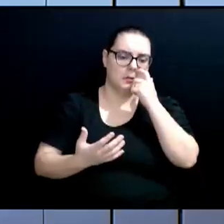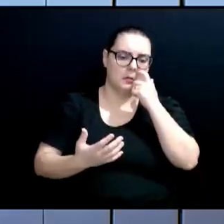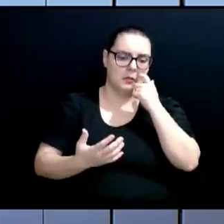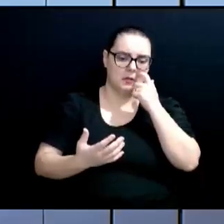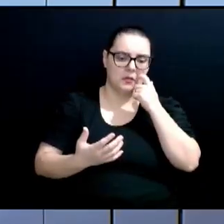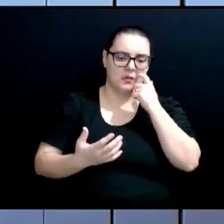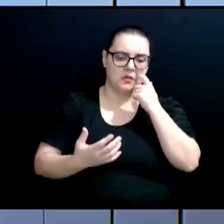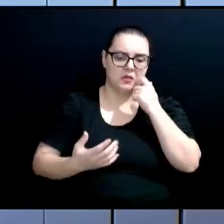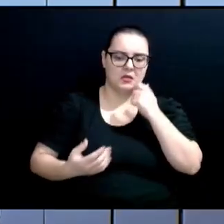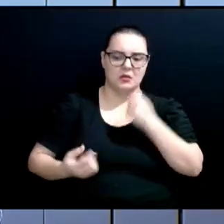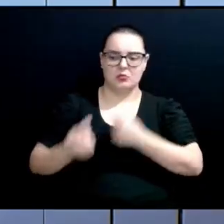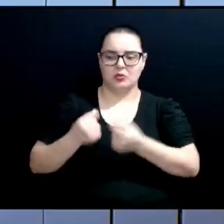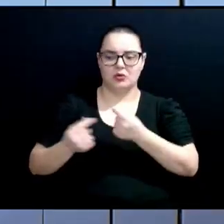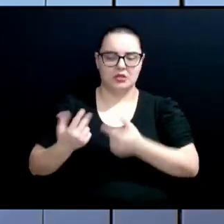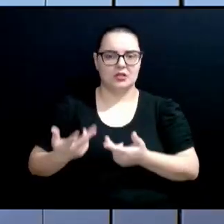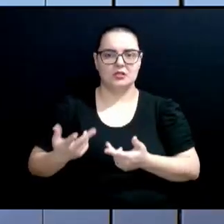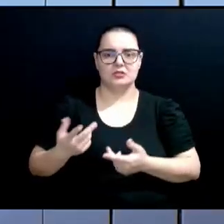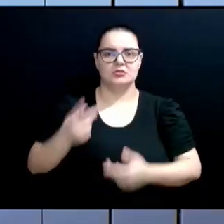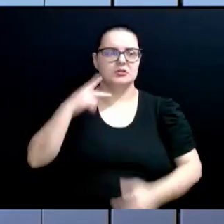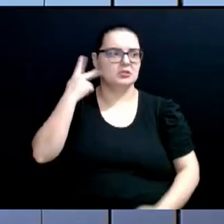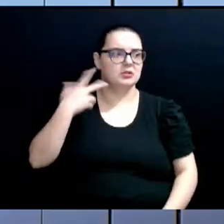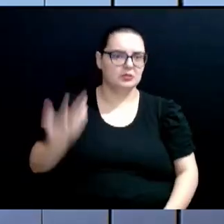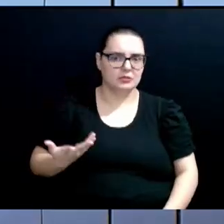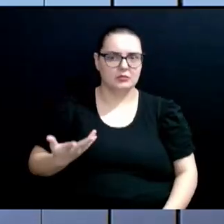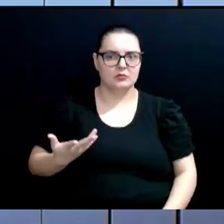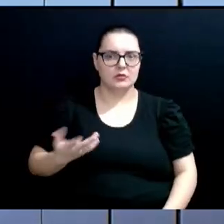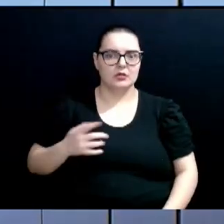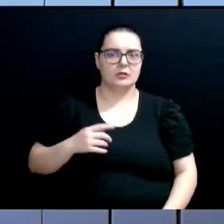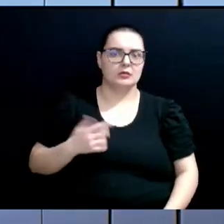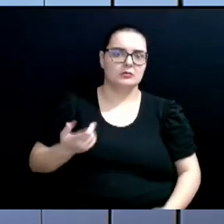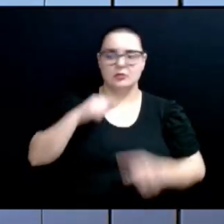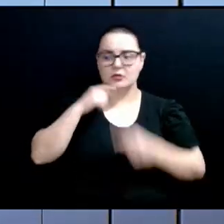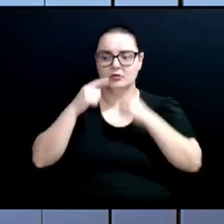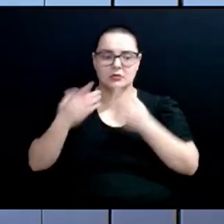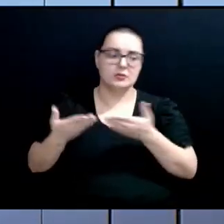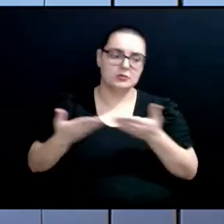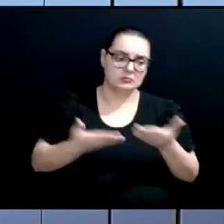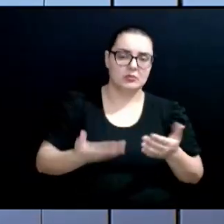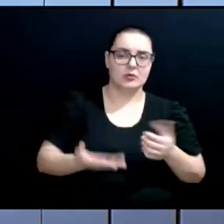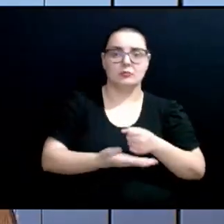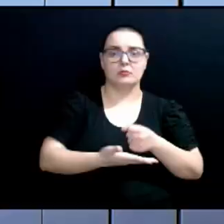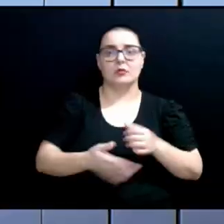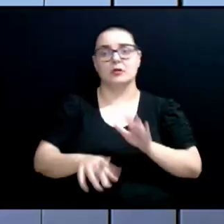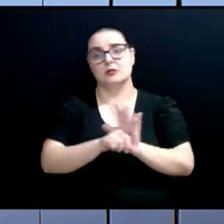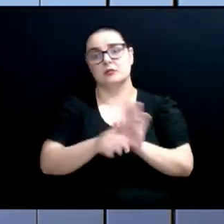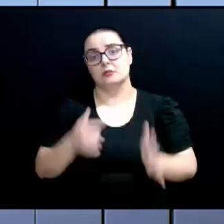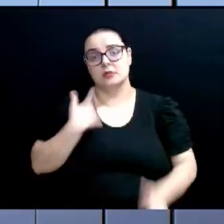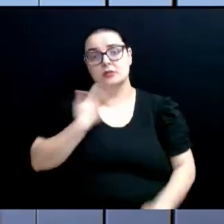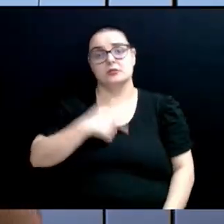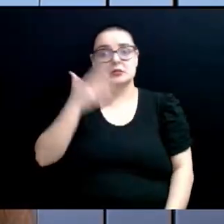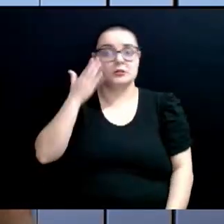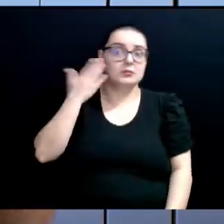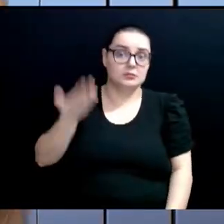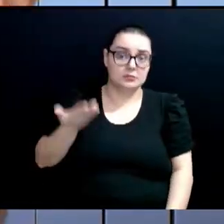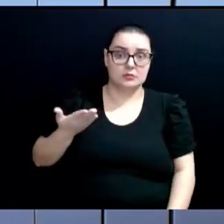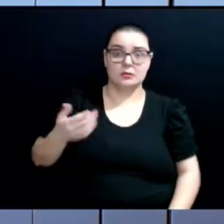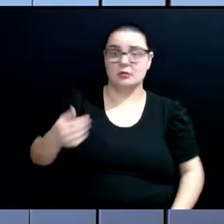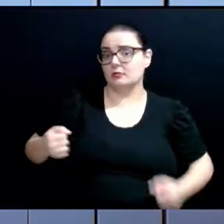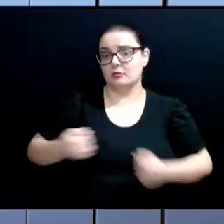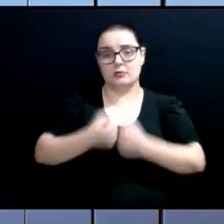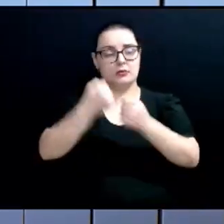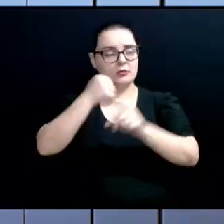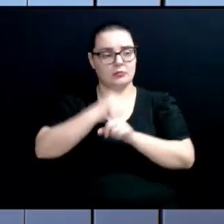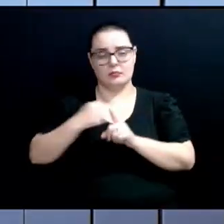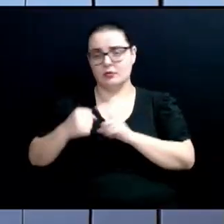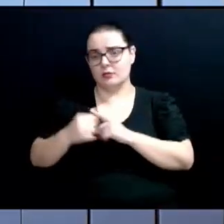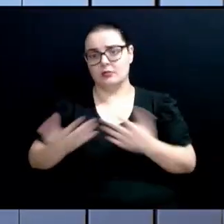decididas, com base na legislação, né, mas a gente sabe que o conflito social o conflito é algo que